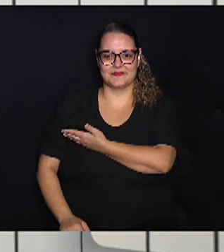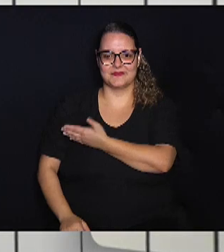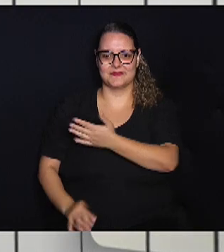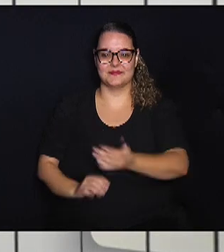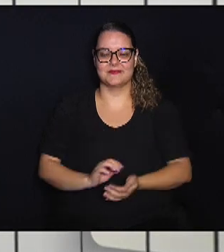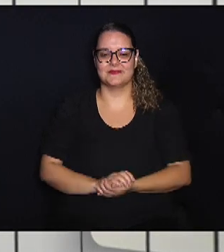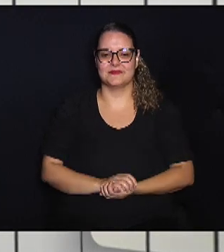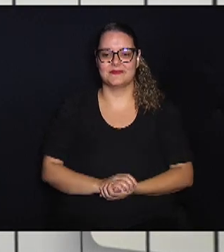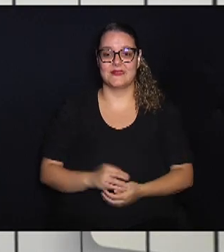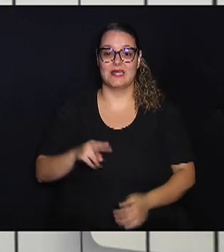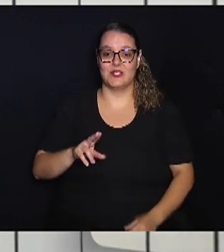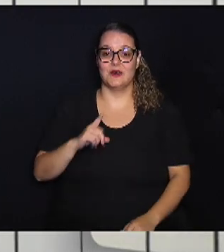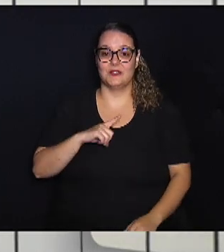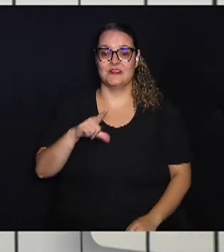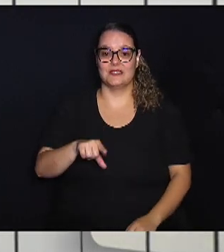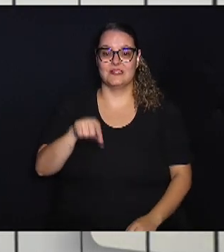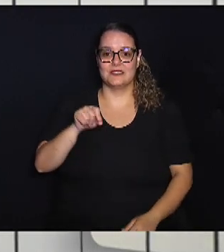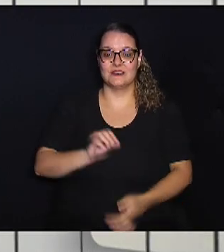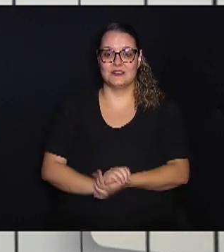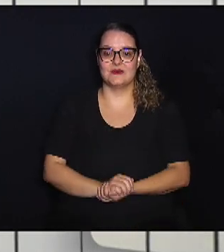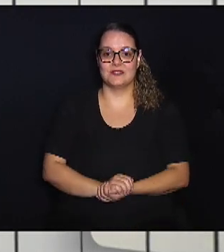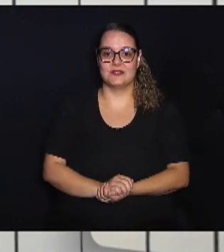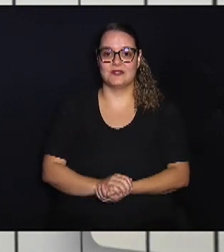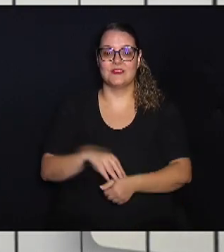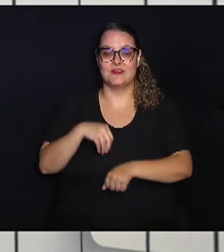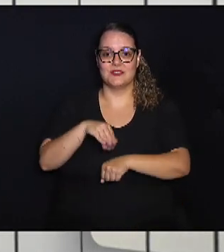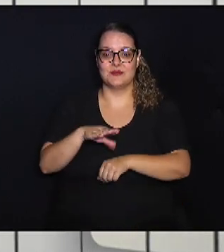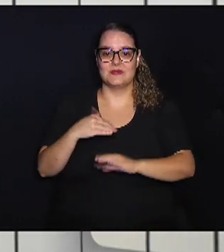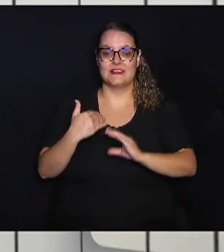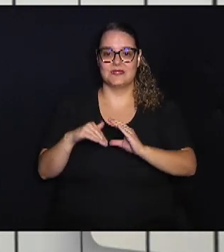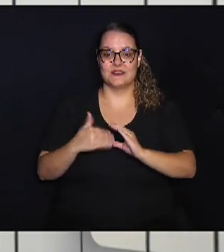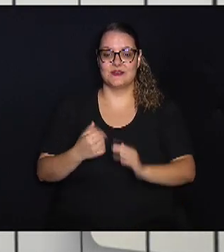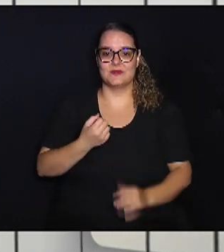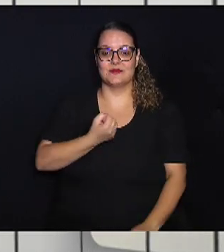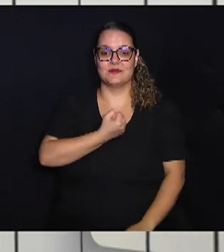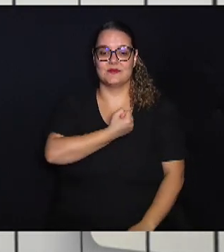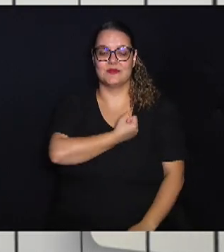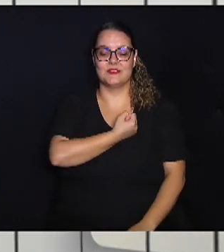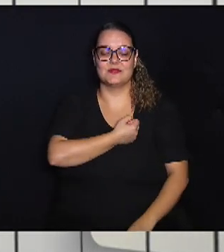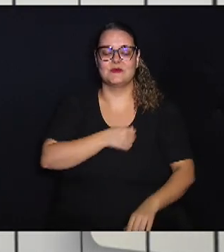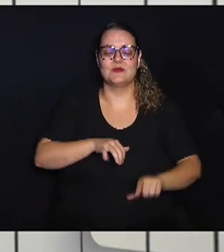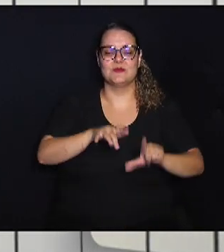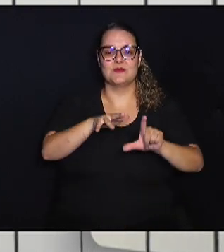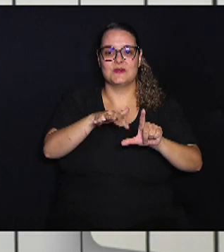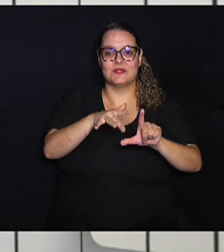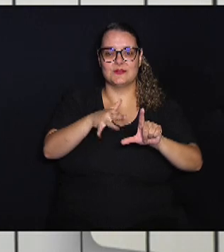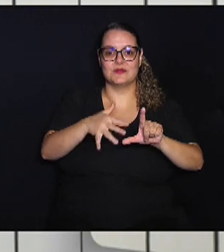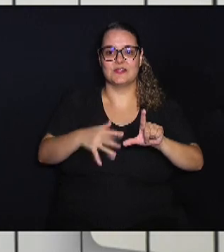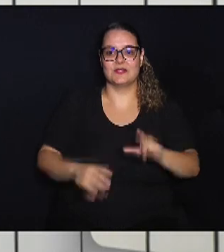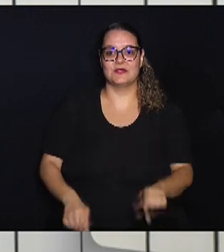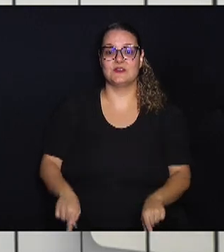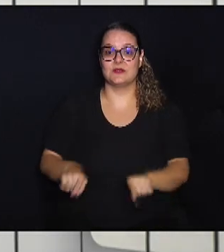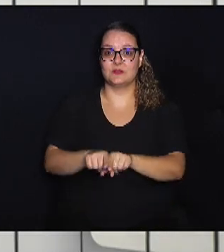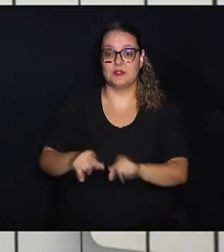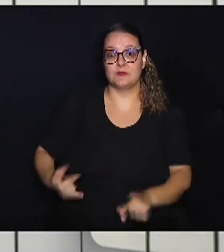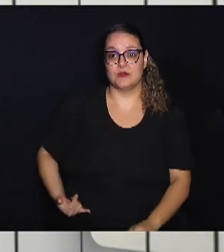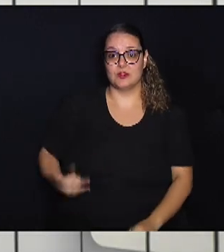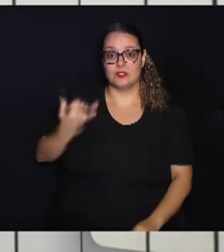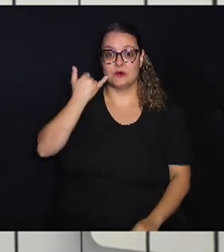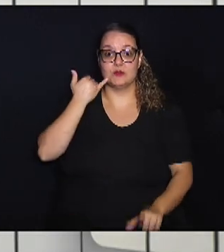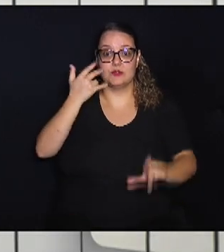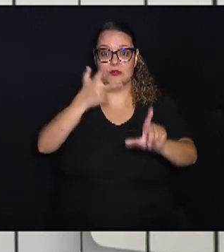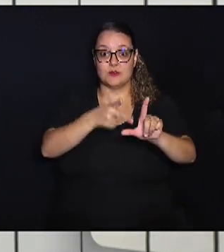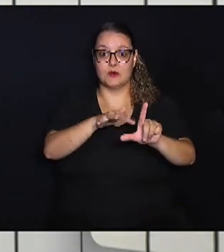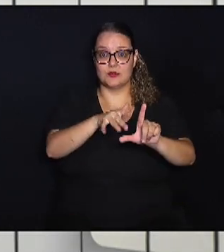978293776. Ou você tem a opção de enviar esta mensagem pelo nosso QR Code. Com a câmera do seu celular apontada para o